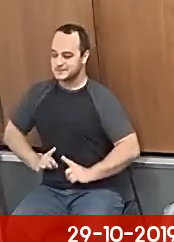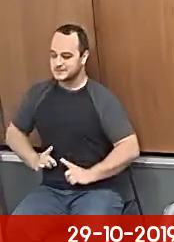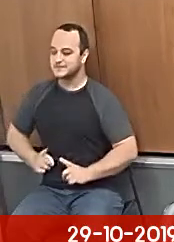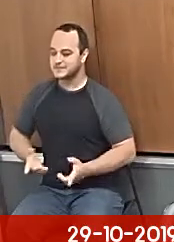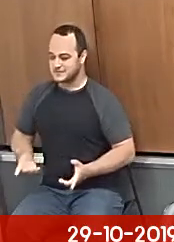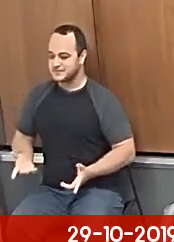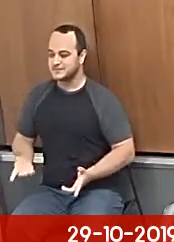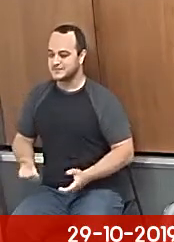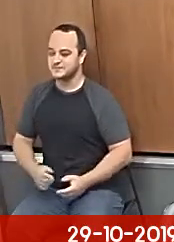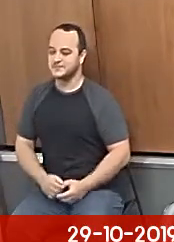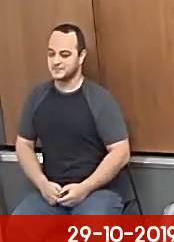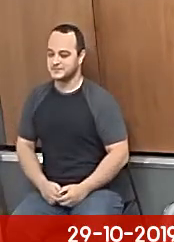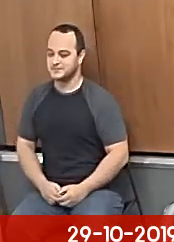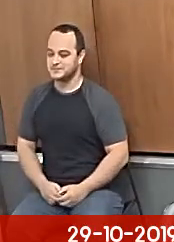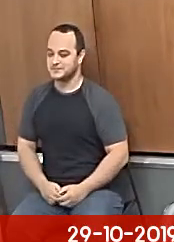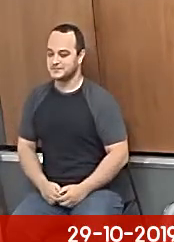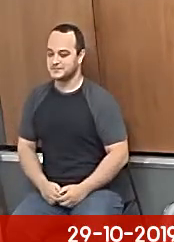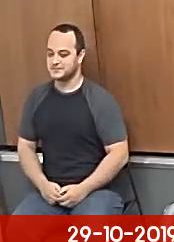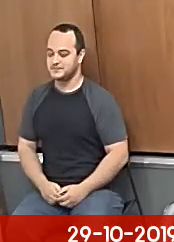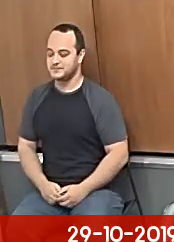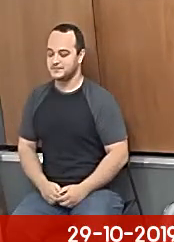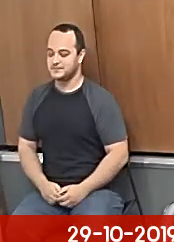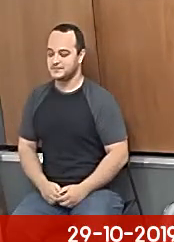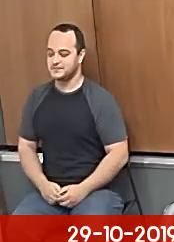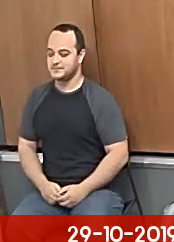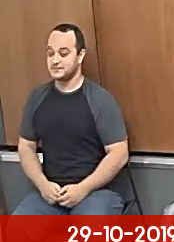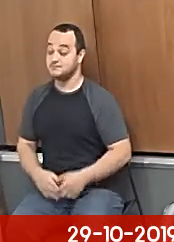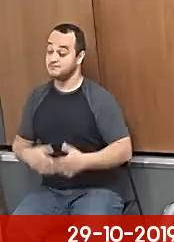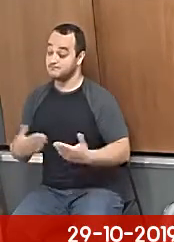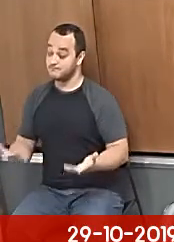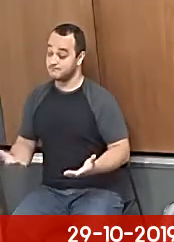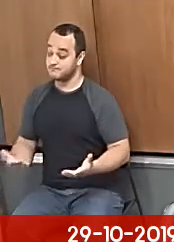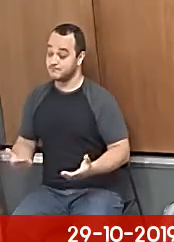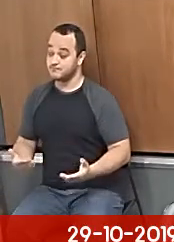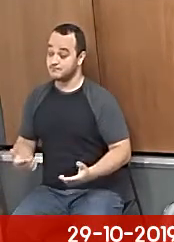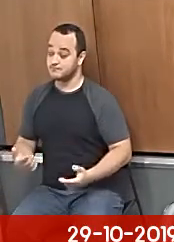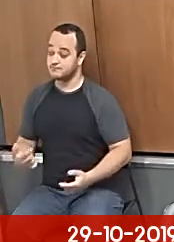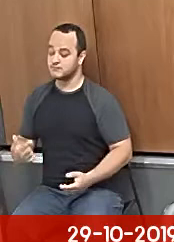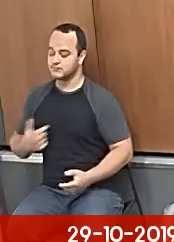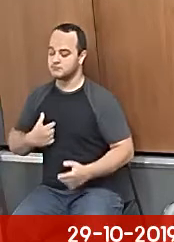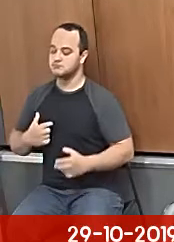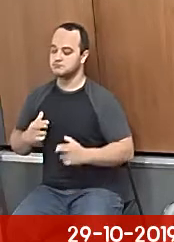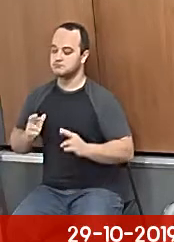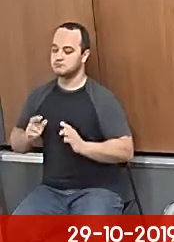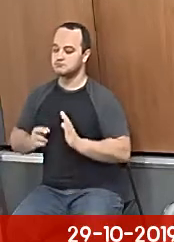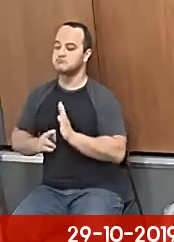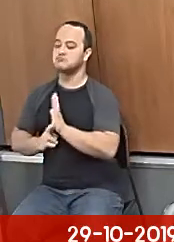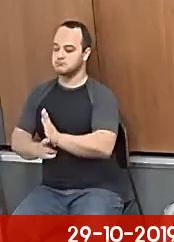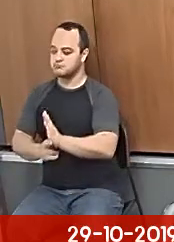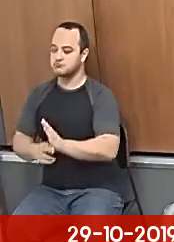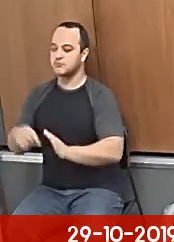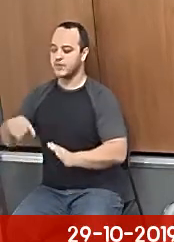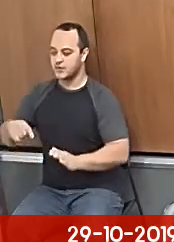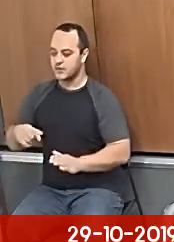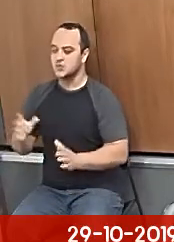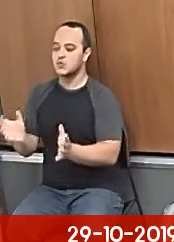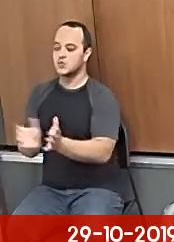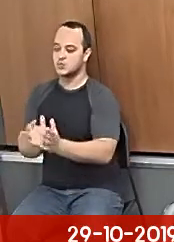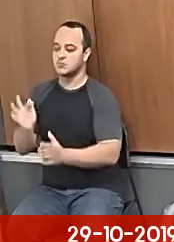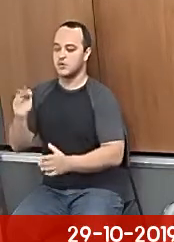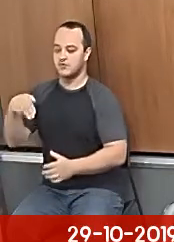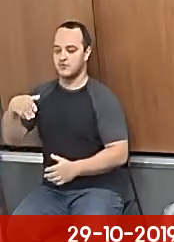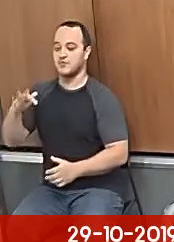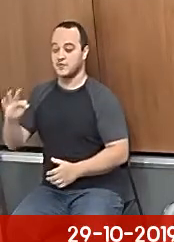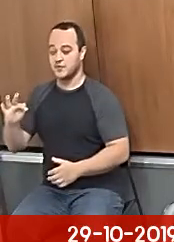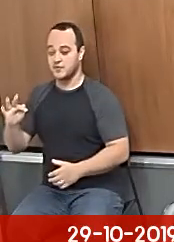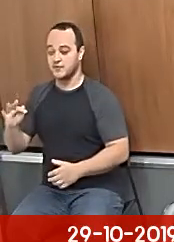oportunizar isso para o deficiente. Então, sim, em nome da federação, eu já adianto que o presidente tem